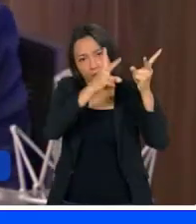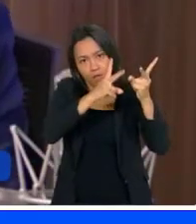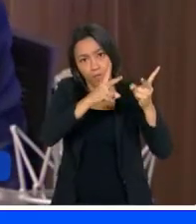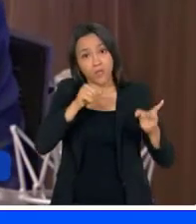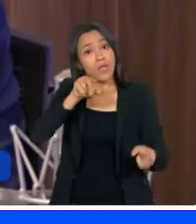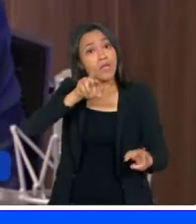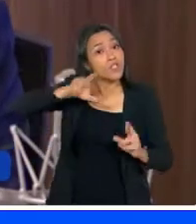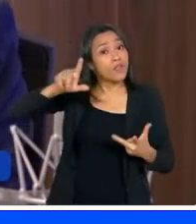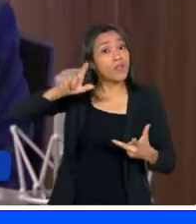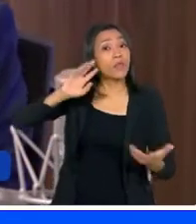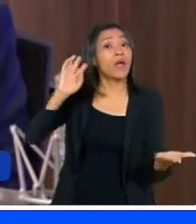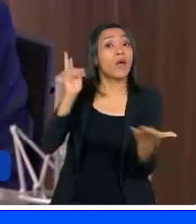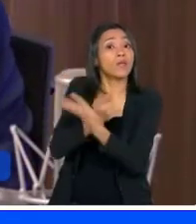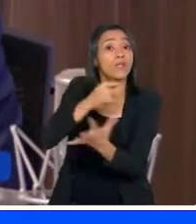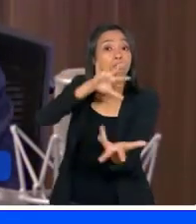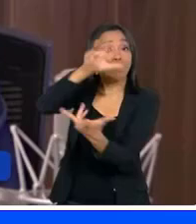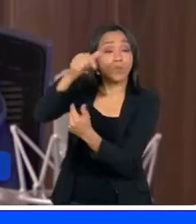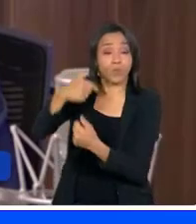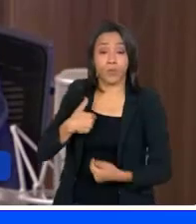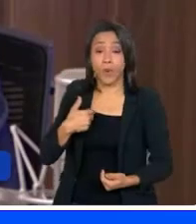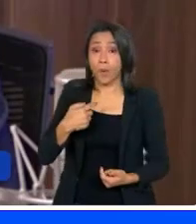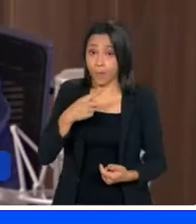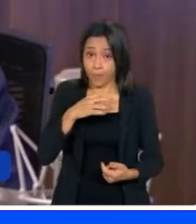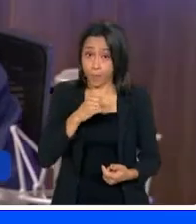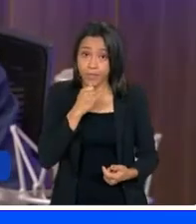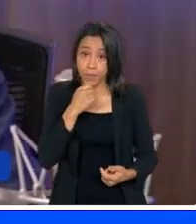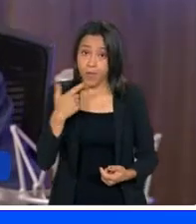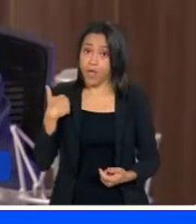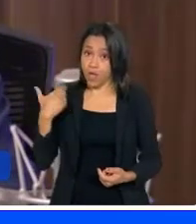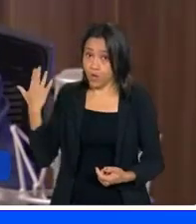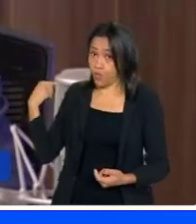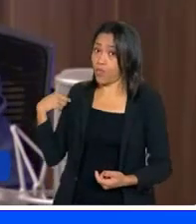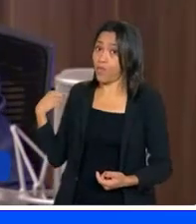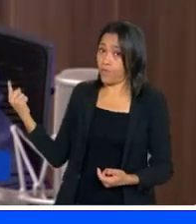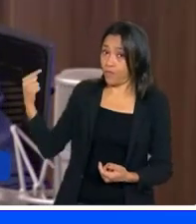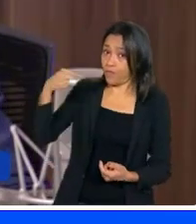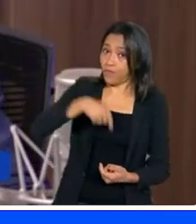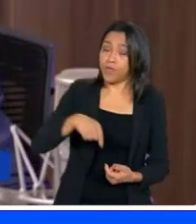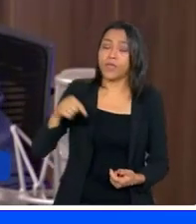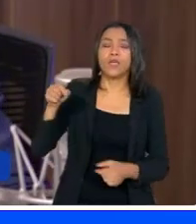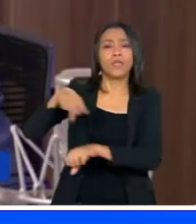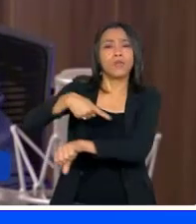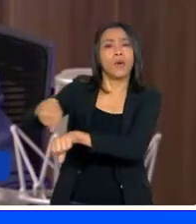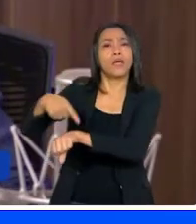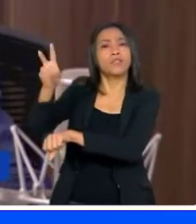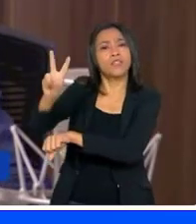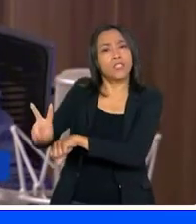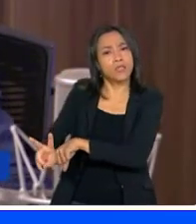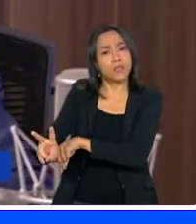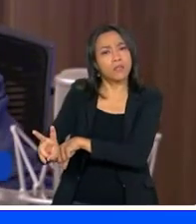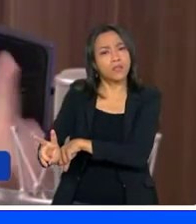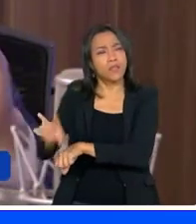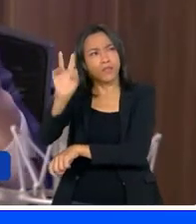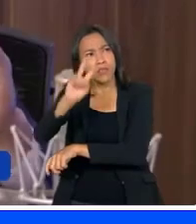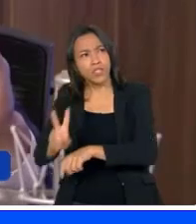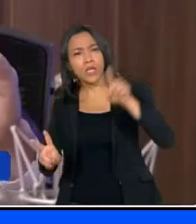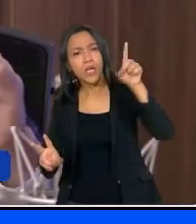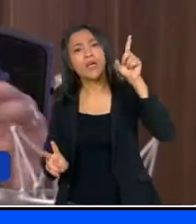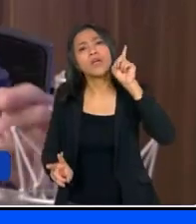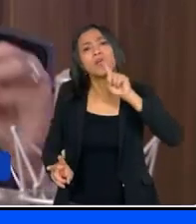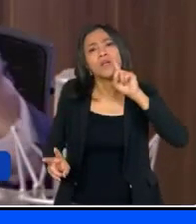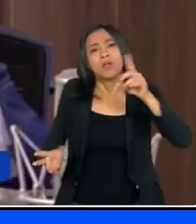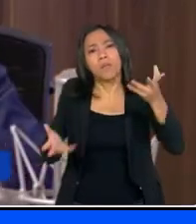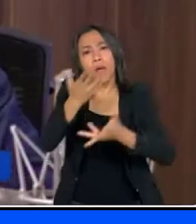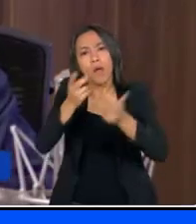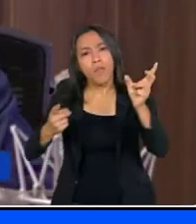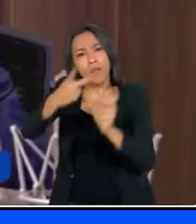com o mundo inteiro. Eu vim agora do Vietnã, como você falou. A balança comercial do Vietnã com os Estados Unidos, ela é superavitária